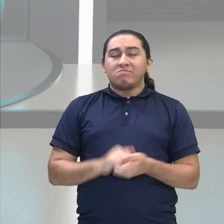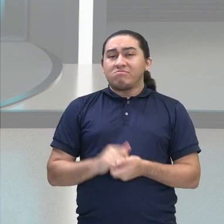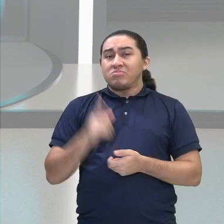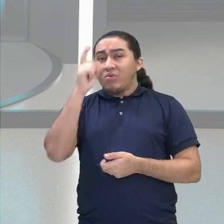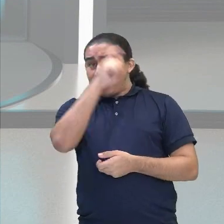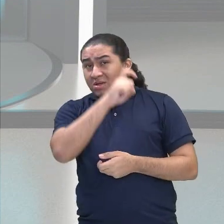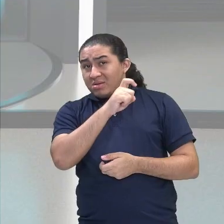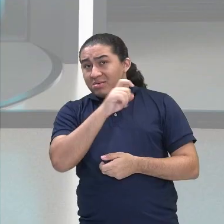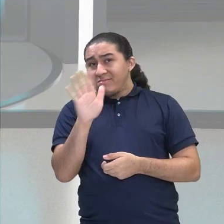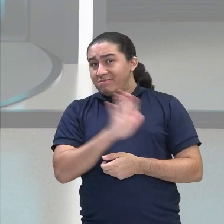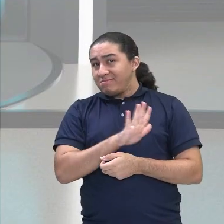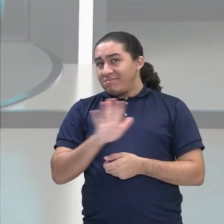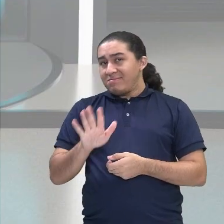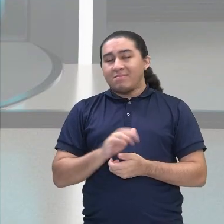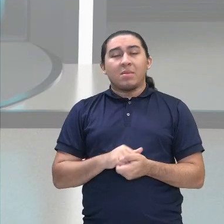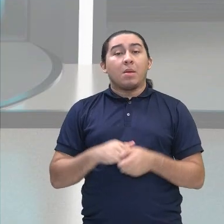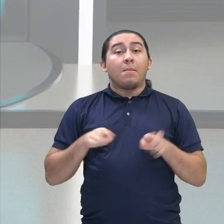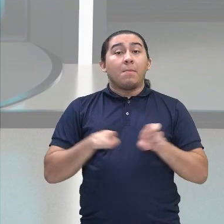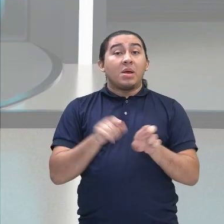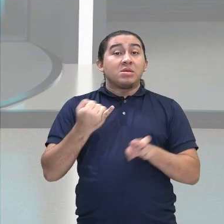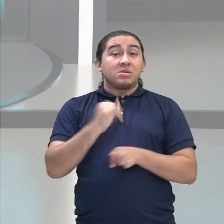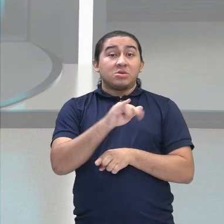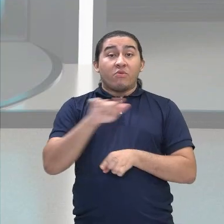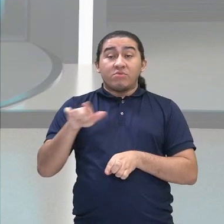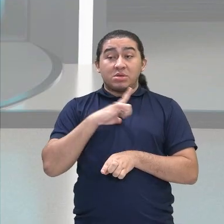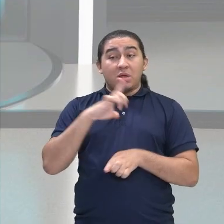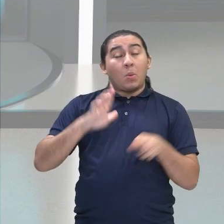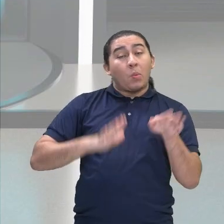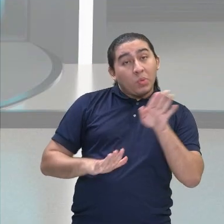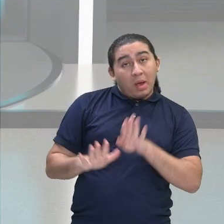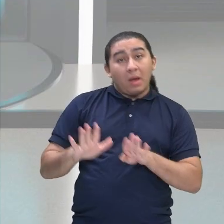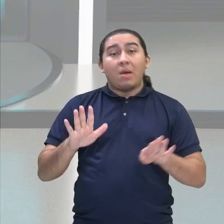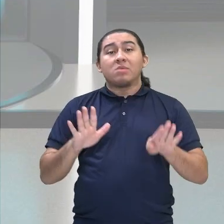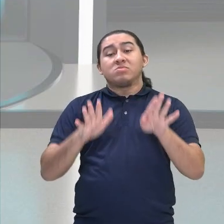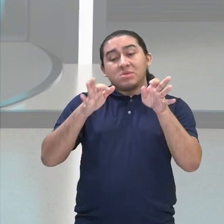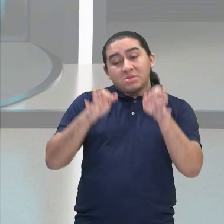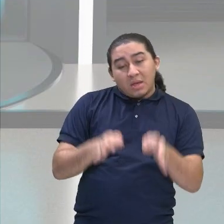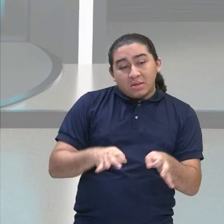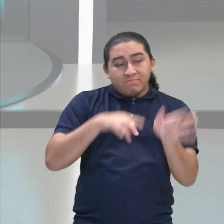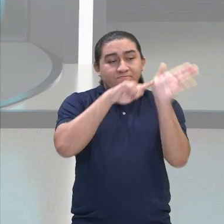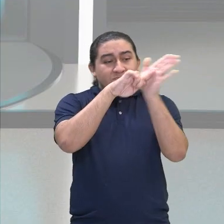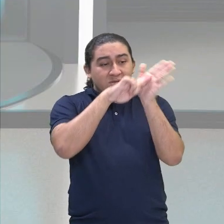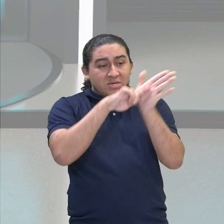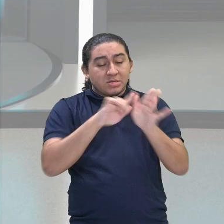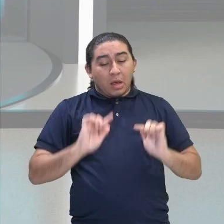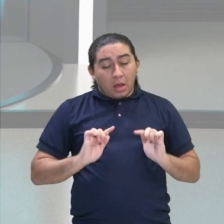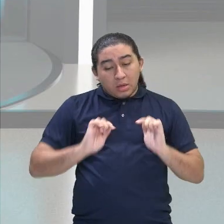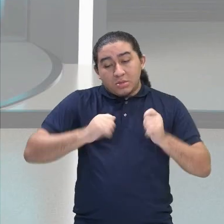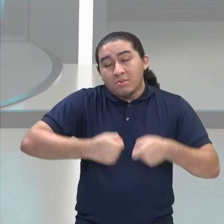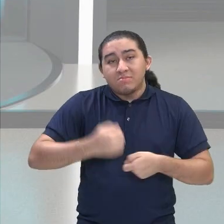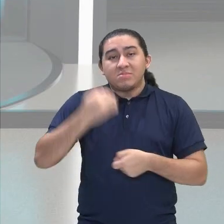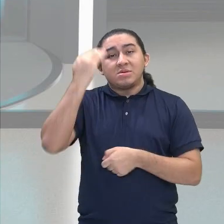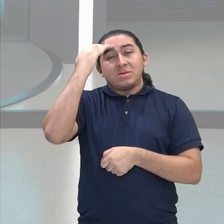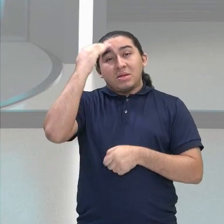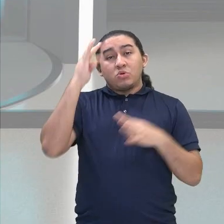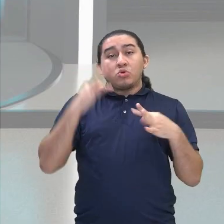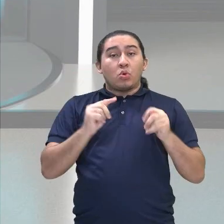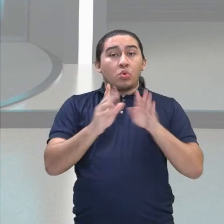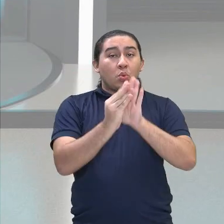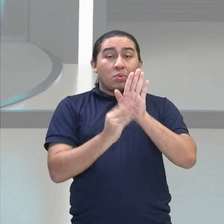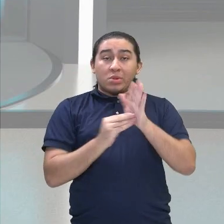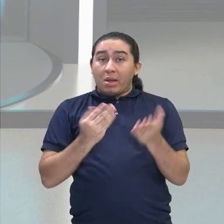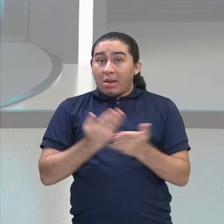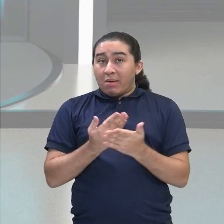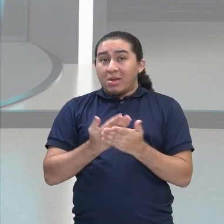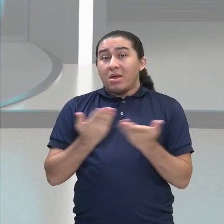assim. Mas quando você faz com todo cuidado, com pesquisa, intenção, entendendo tudo isso que a gente viu na aula de hoje,